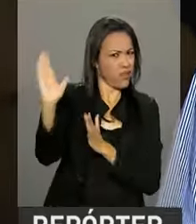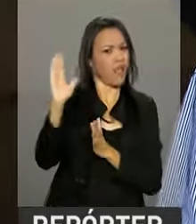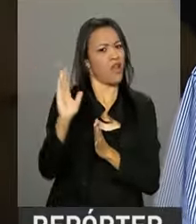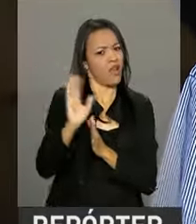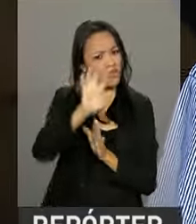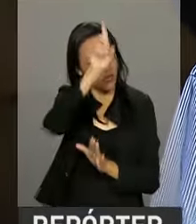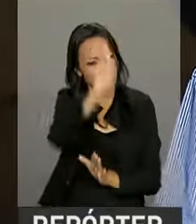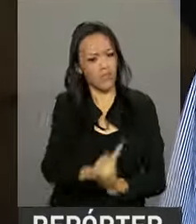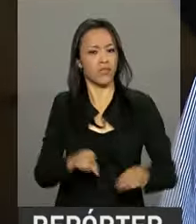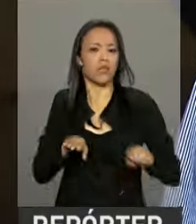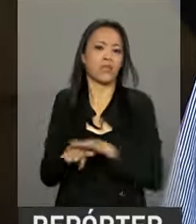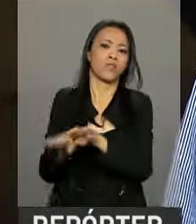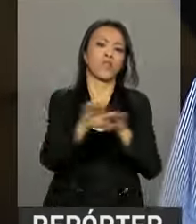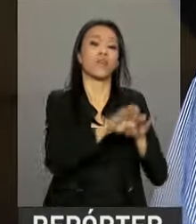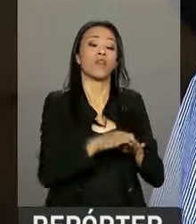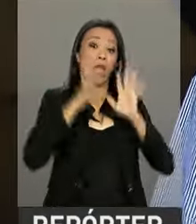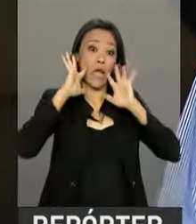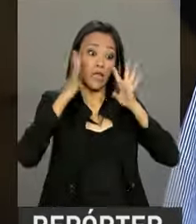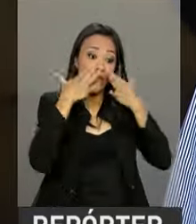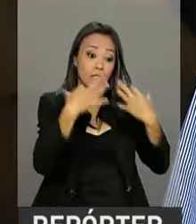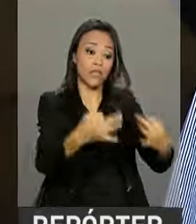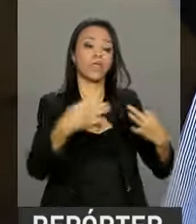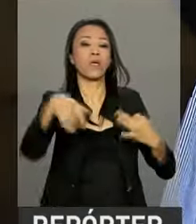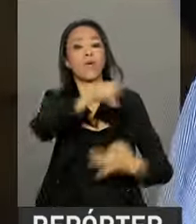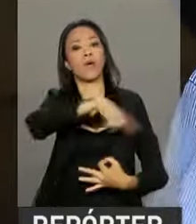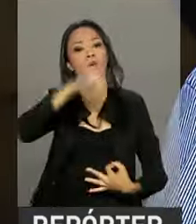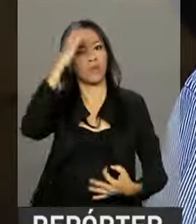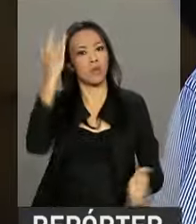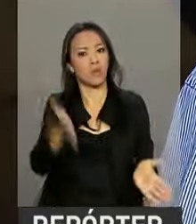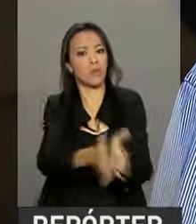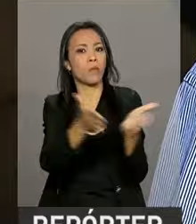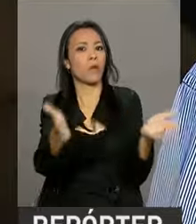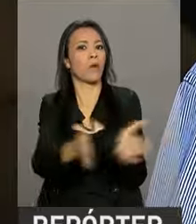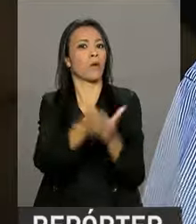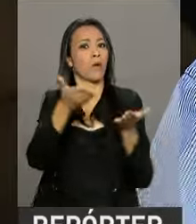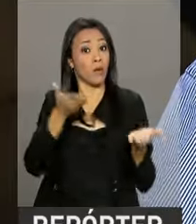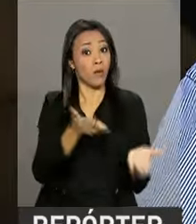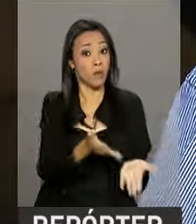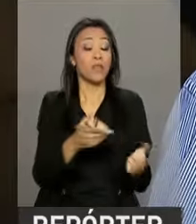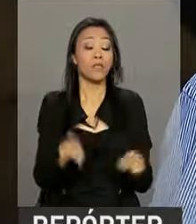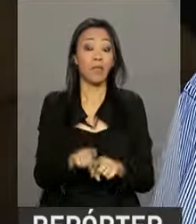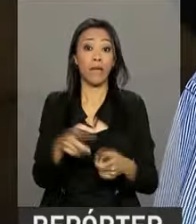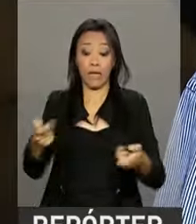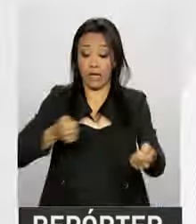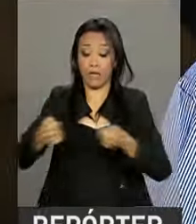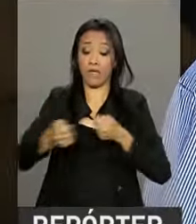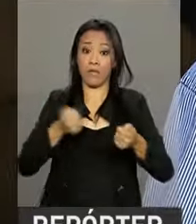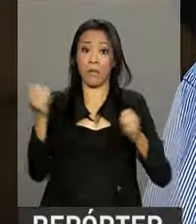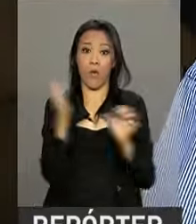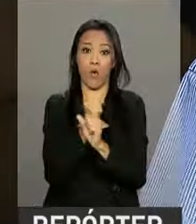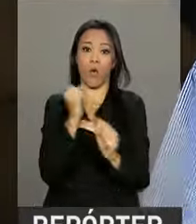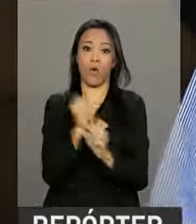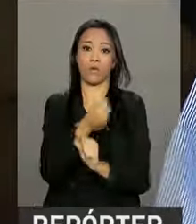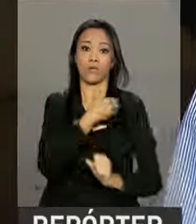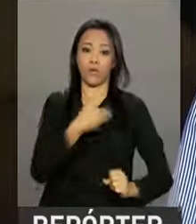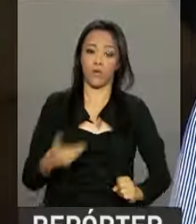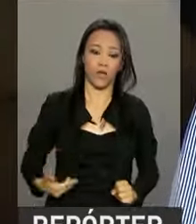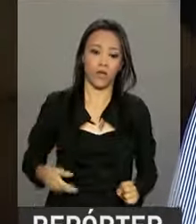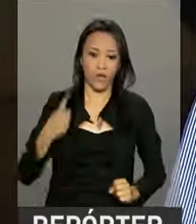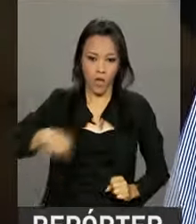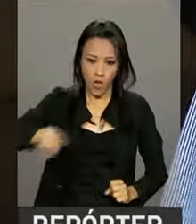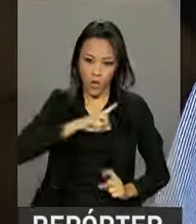pessoas mais pobr mais vulneráveis e também evidentemente o equilíbrio das contas públicas então é preciso que a gente tenha